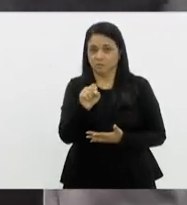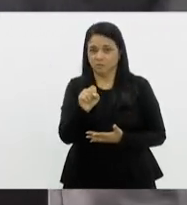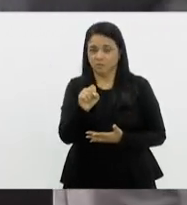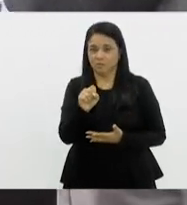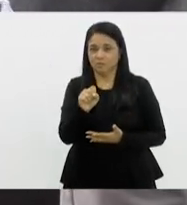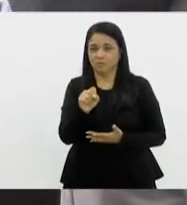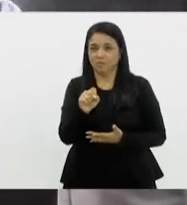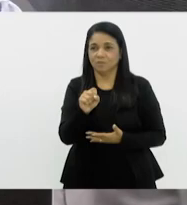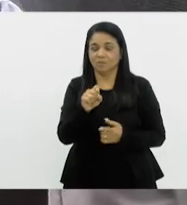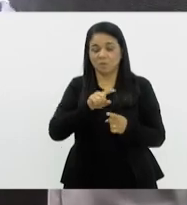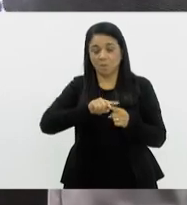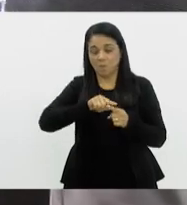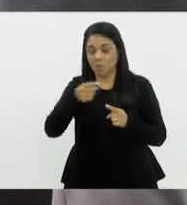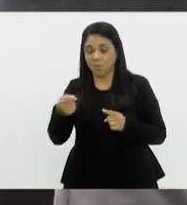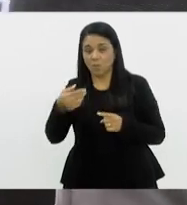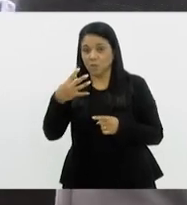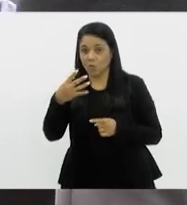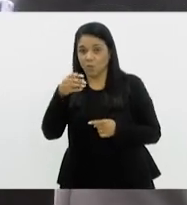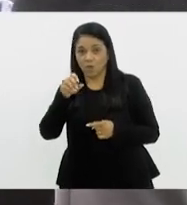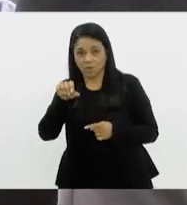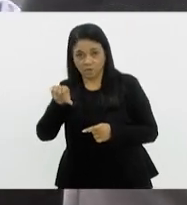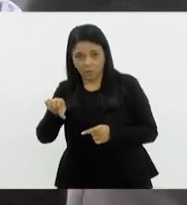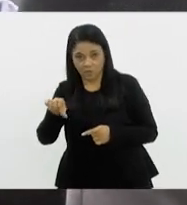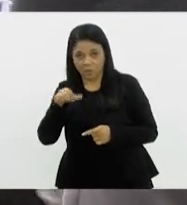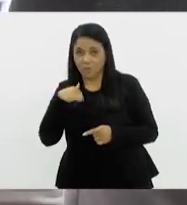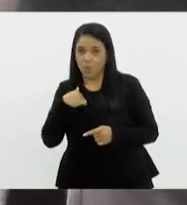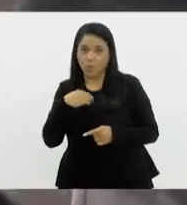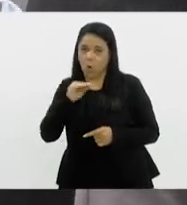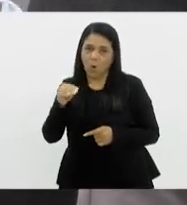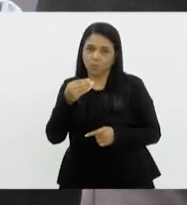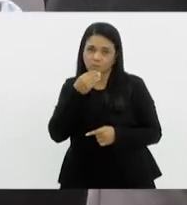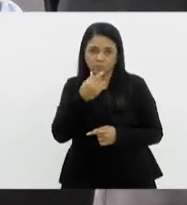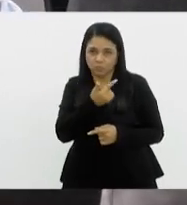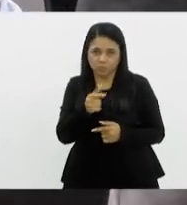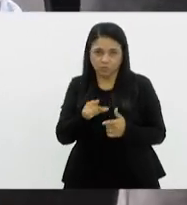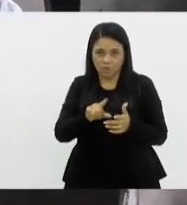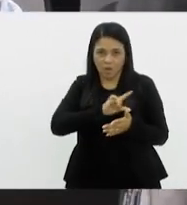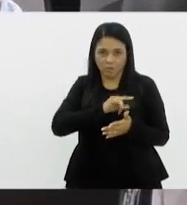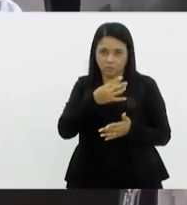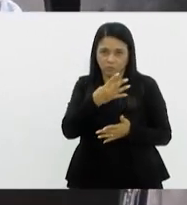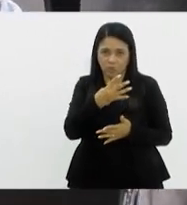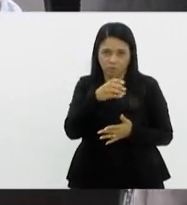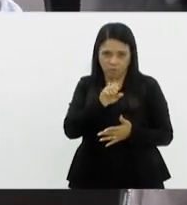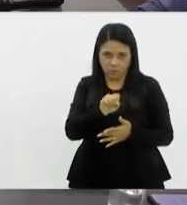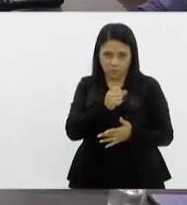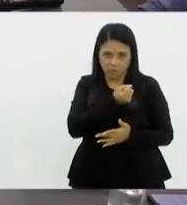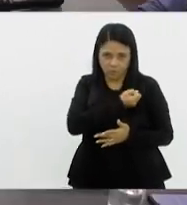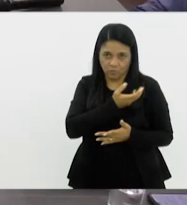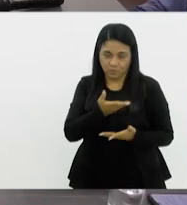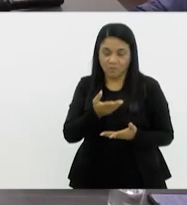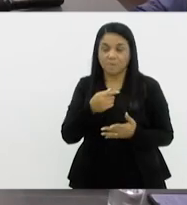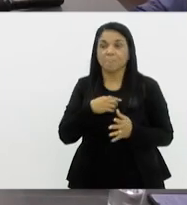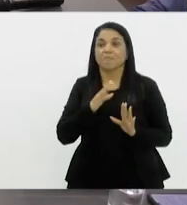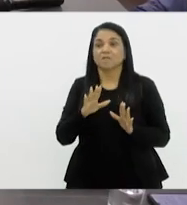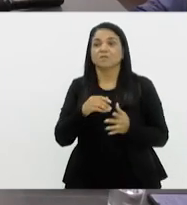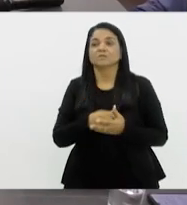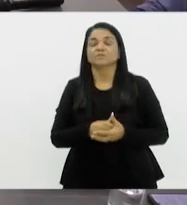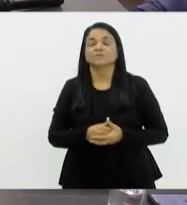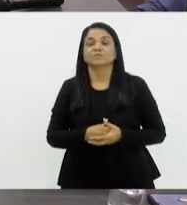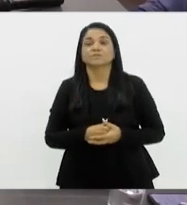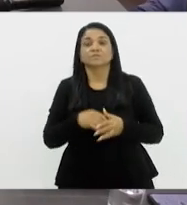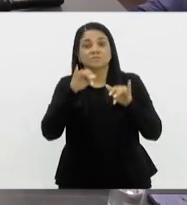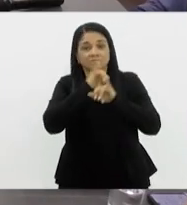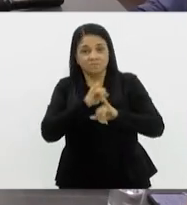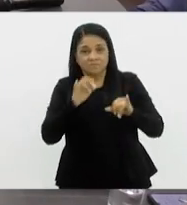foi para o 49, eu não tive a oportunidade de falar no 48. Deixa eu só proclamar o resultado desse, então. A gente vai para o 47 e para o 48, tá? Então,